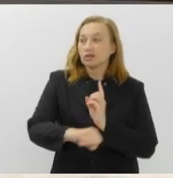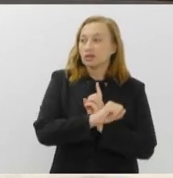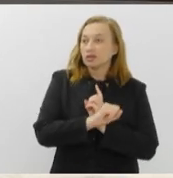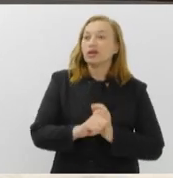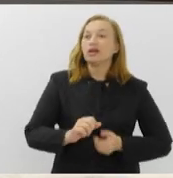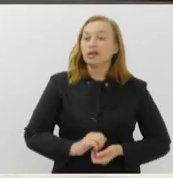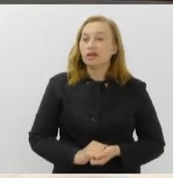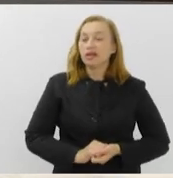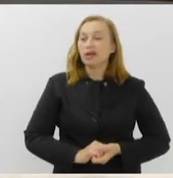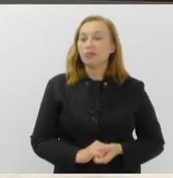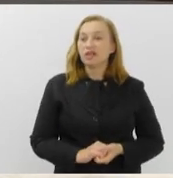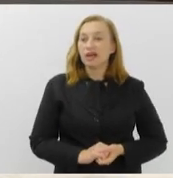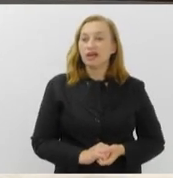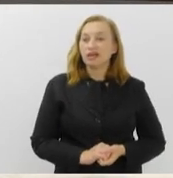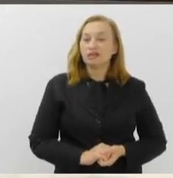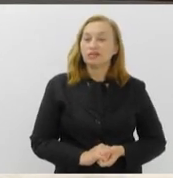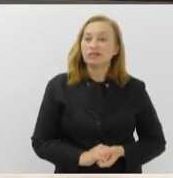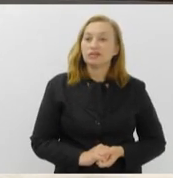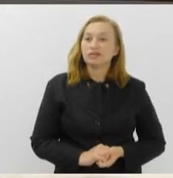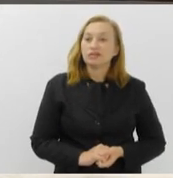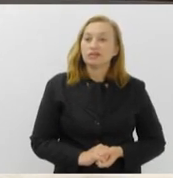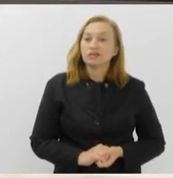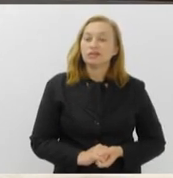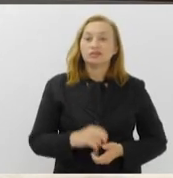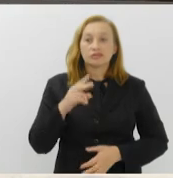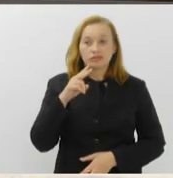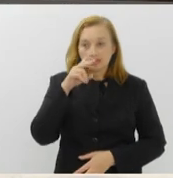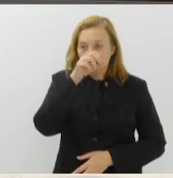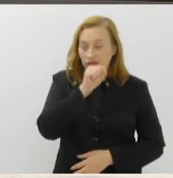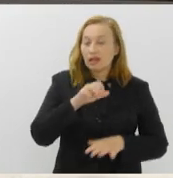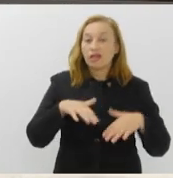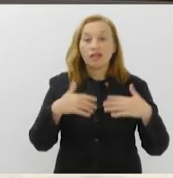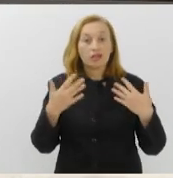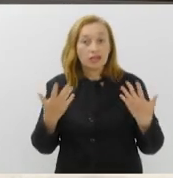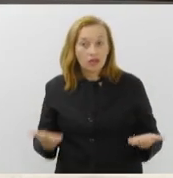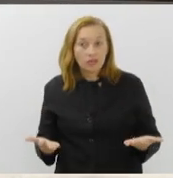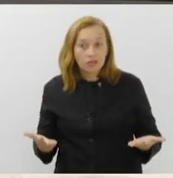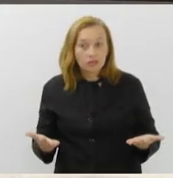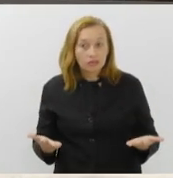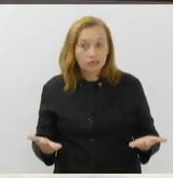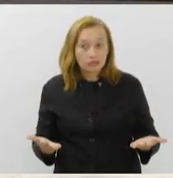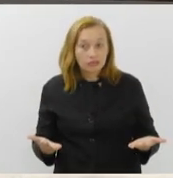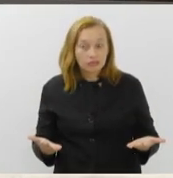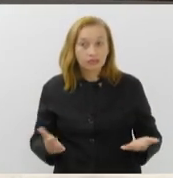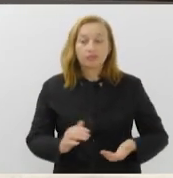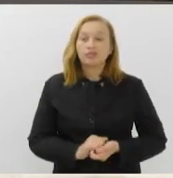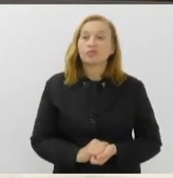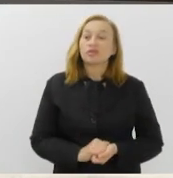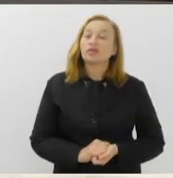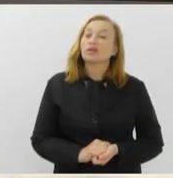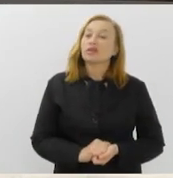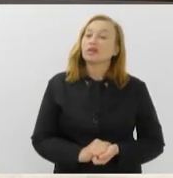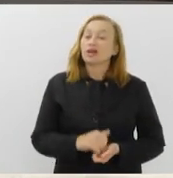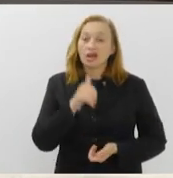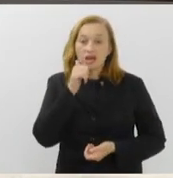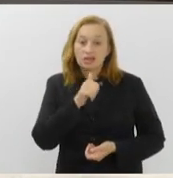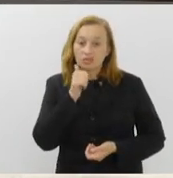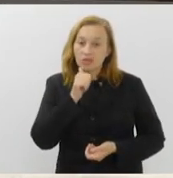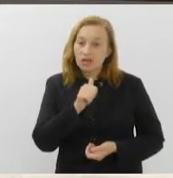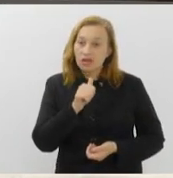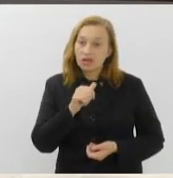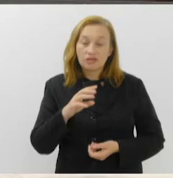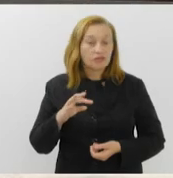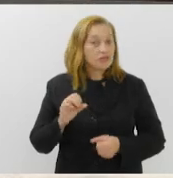por meio das quais se fortalecem. Então, nossa mulherada realmente se vira nos